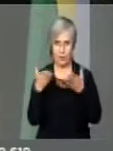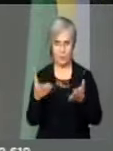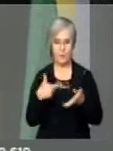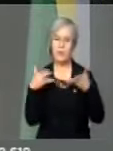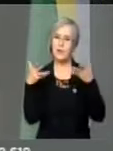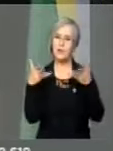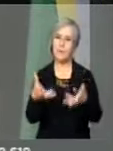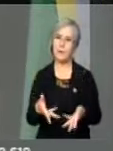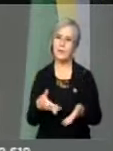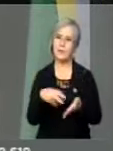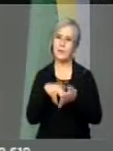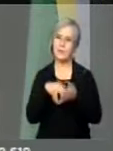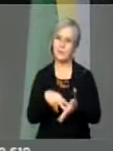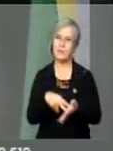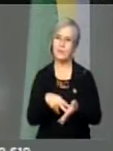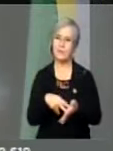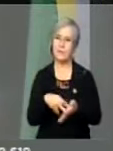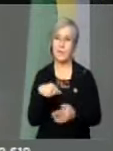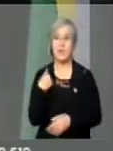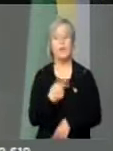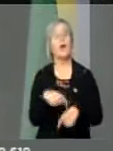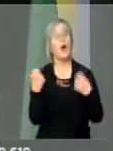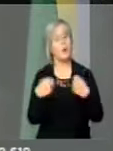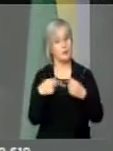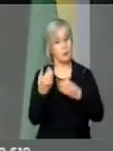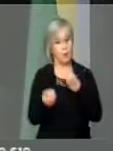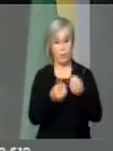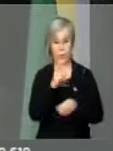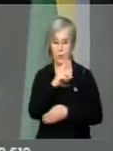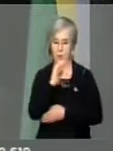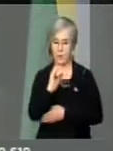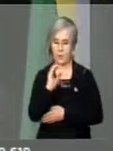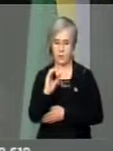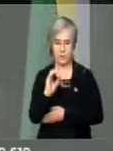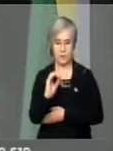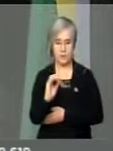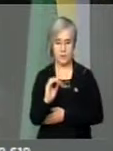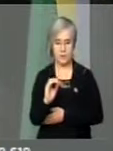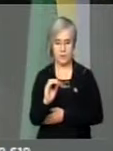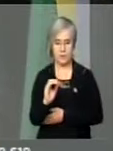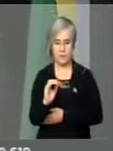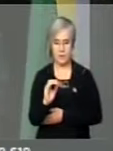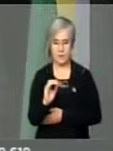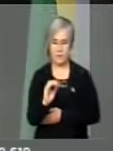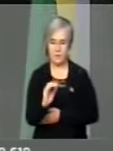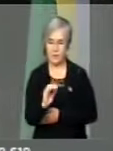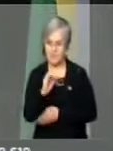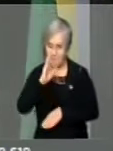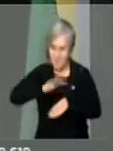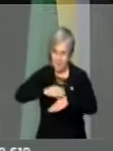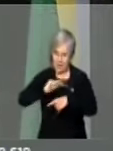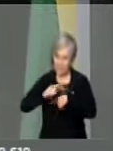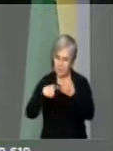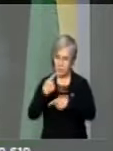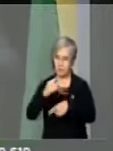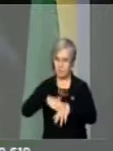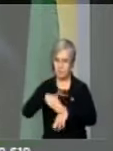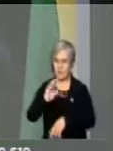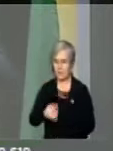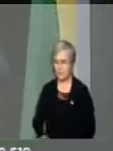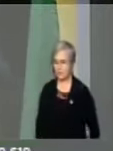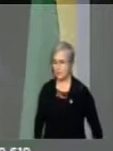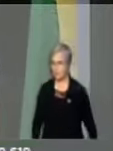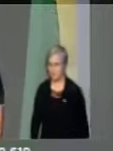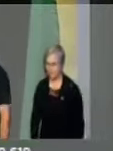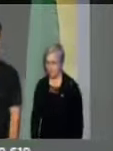participo efetivamente. E nós precisamos, como Renovação Carismática Católica, cada vez mais